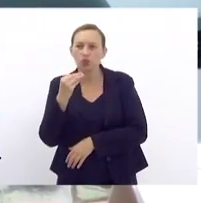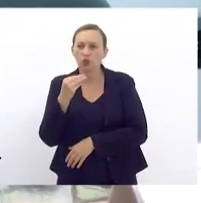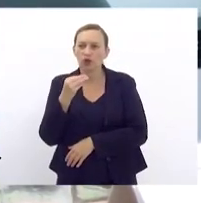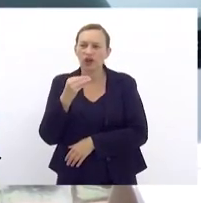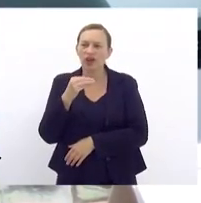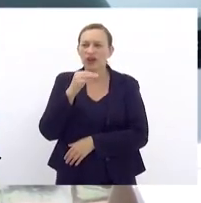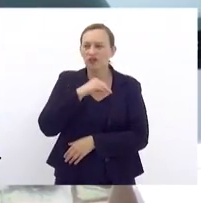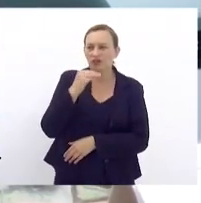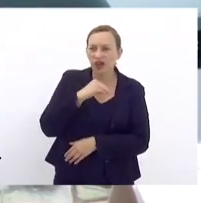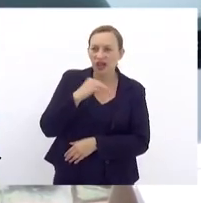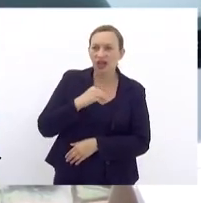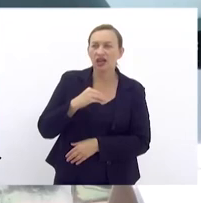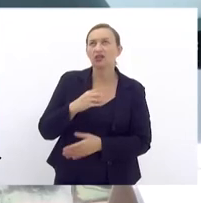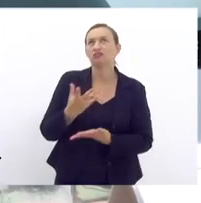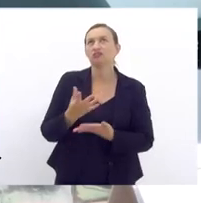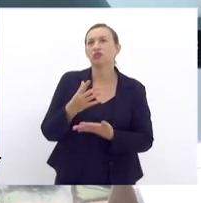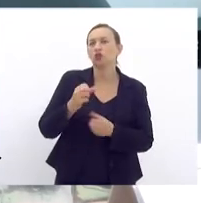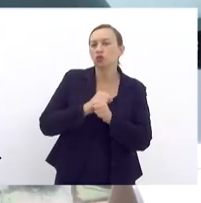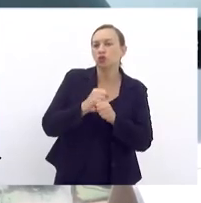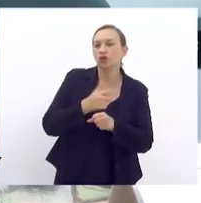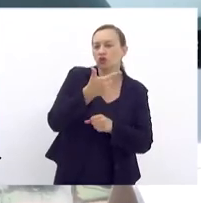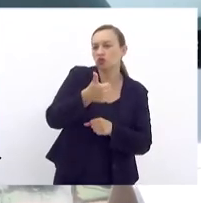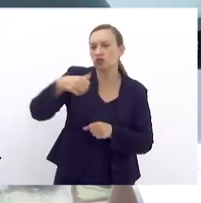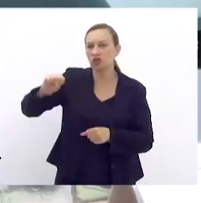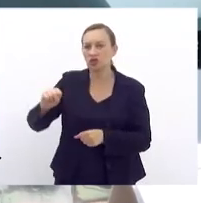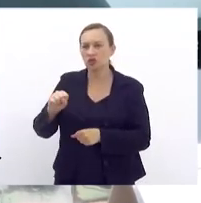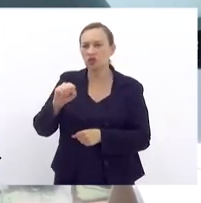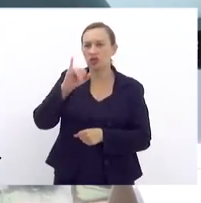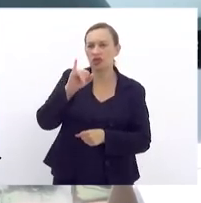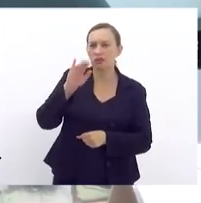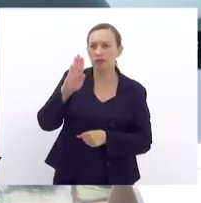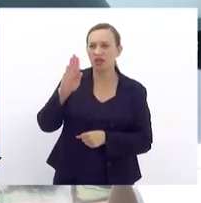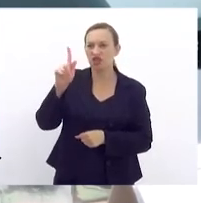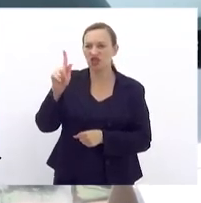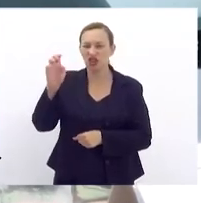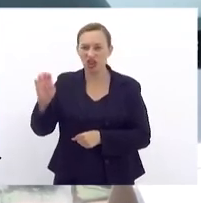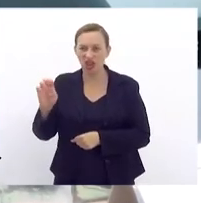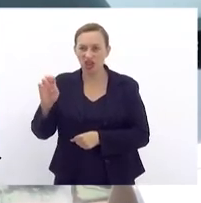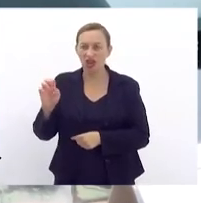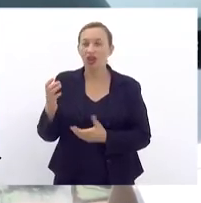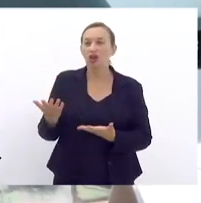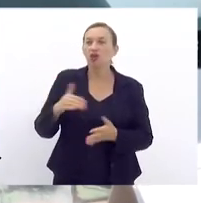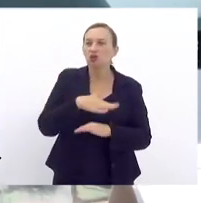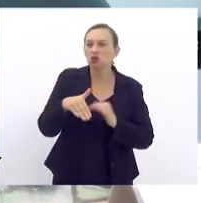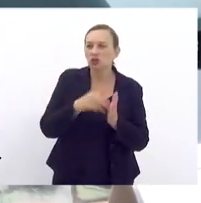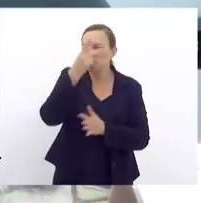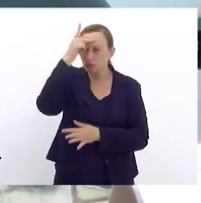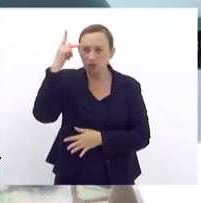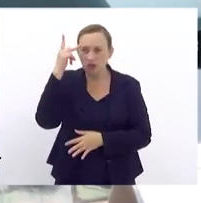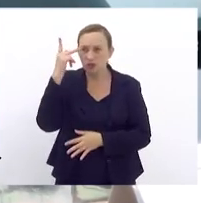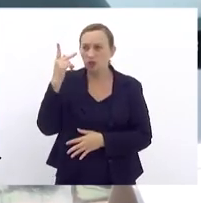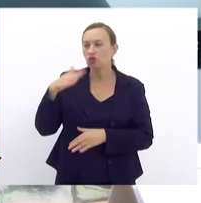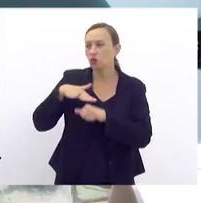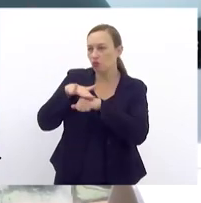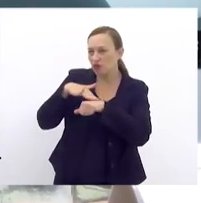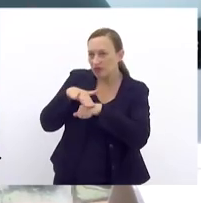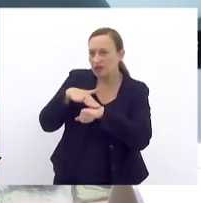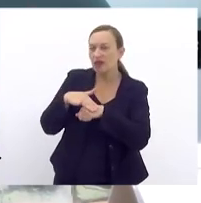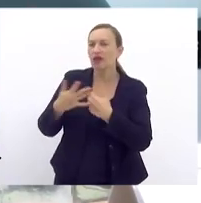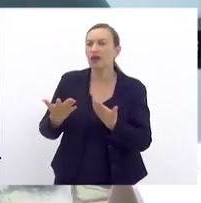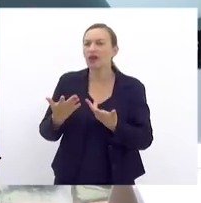o dado do IBGE de 2018 lançado em 2019 que é super defasado todas as pessoas com as quais eu tive o prazer de conversar né